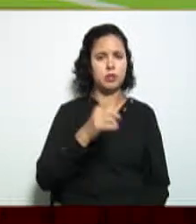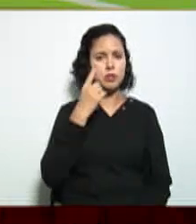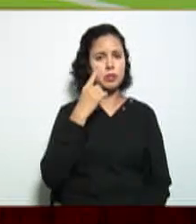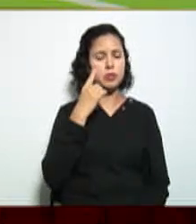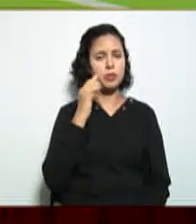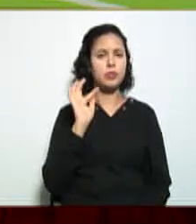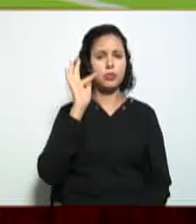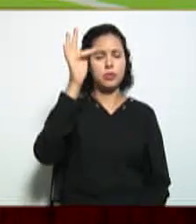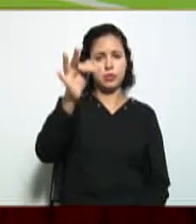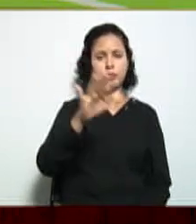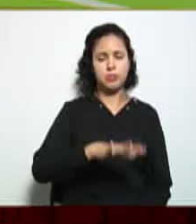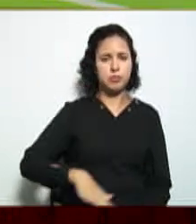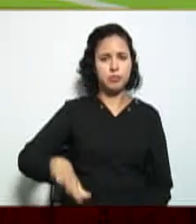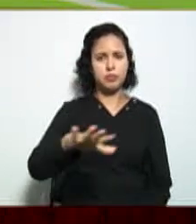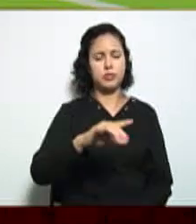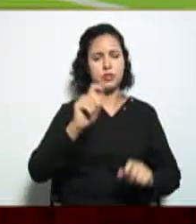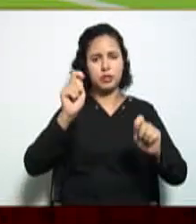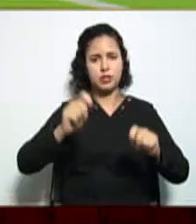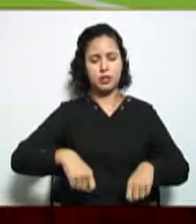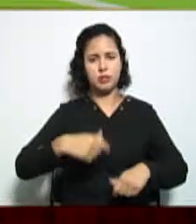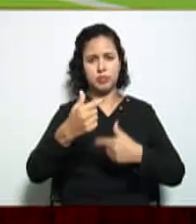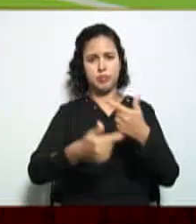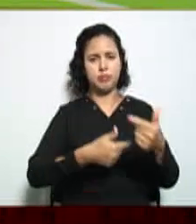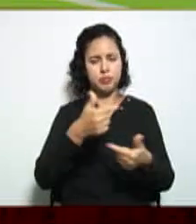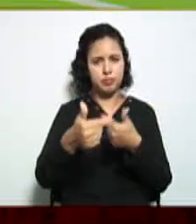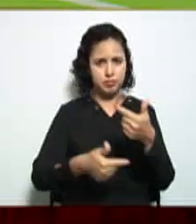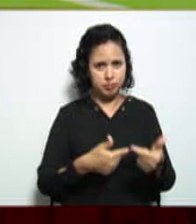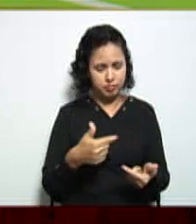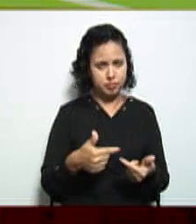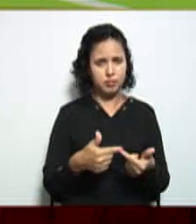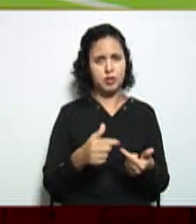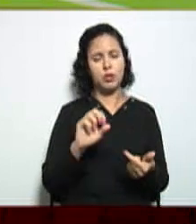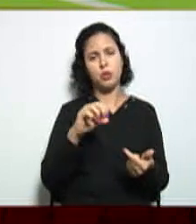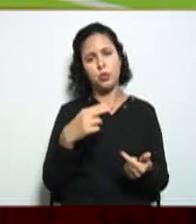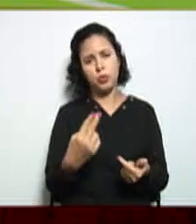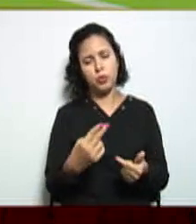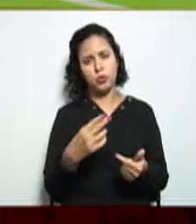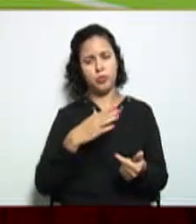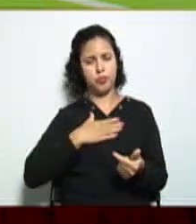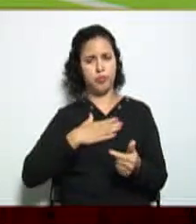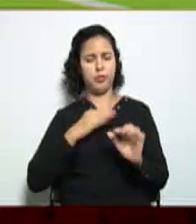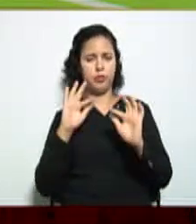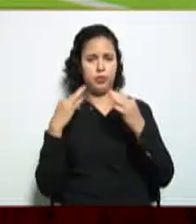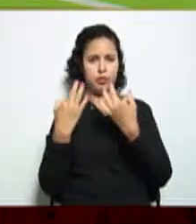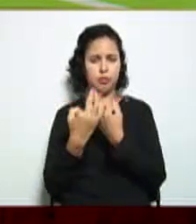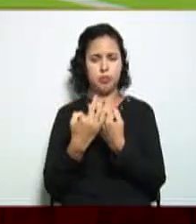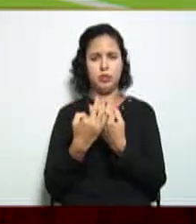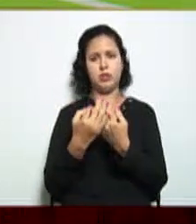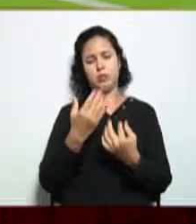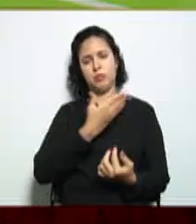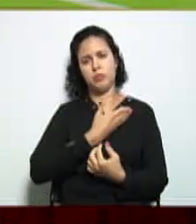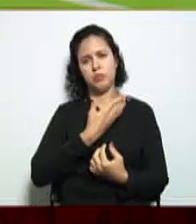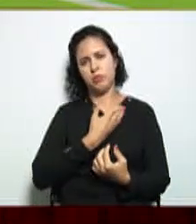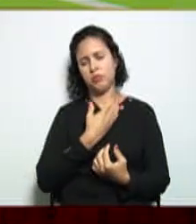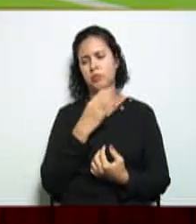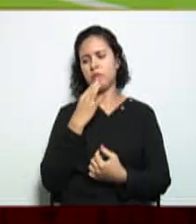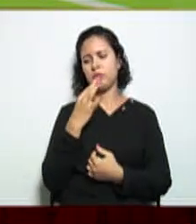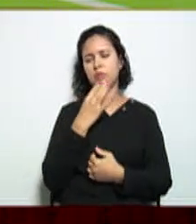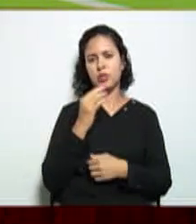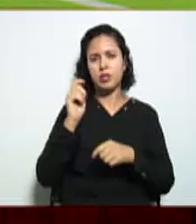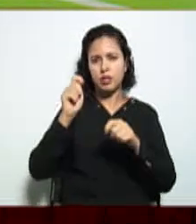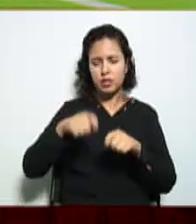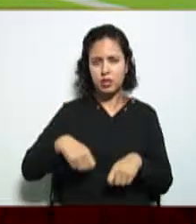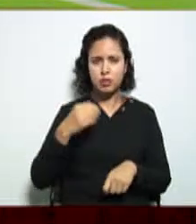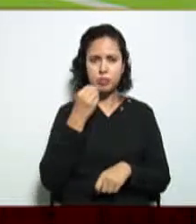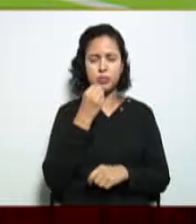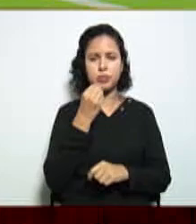nesse campo, eu já trabalho com um desses ramos, né? Ou os meus pais, meus amigos, meus conhecidos, de repente aí até uma oportunidade